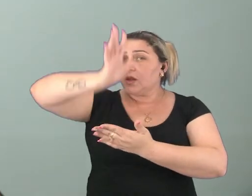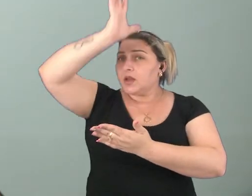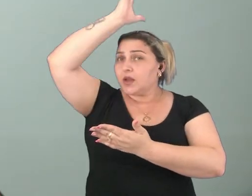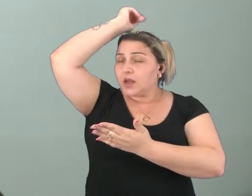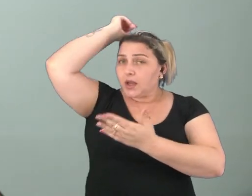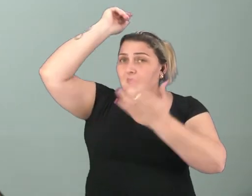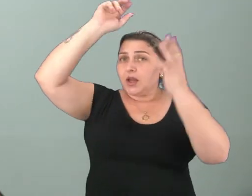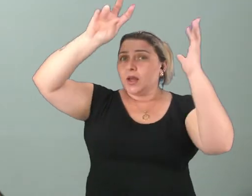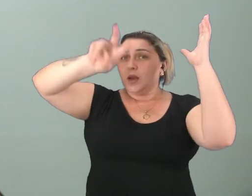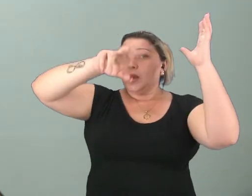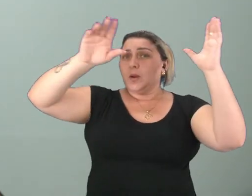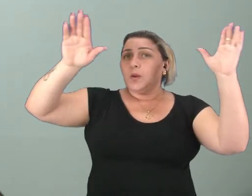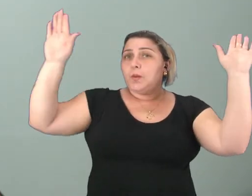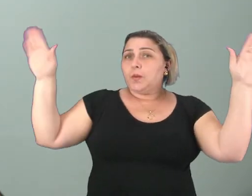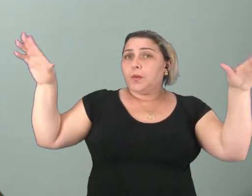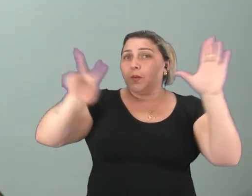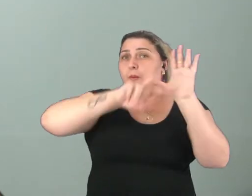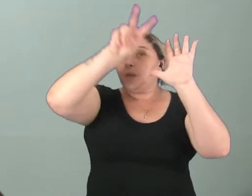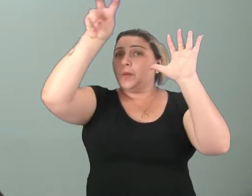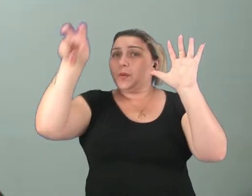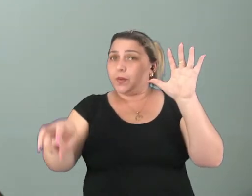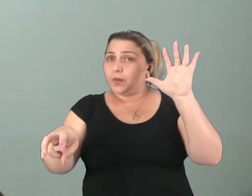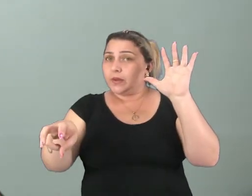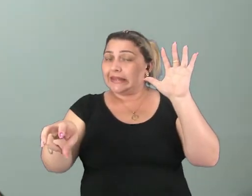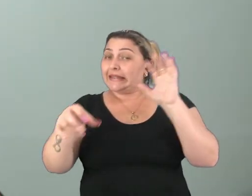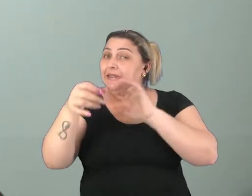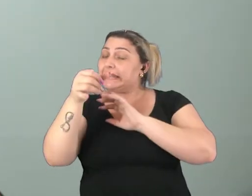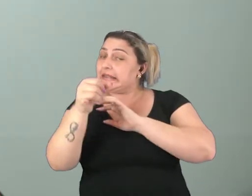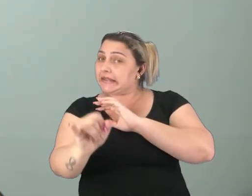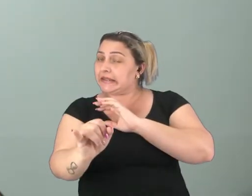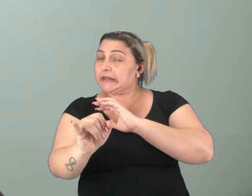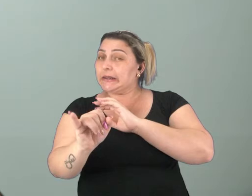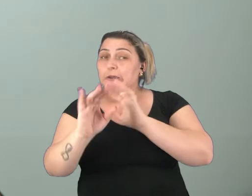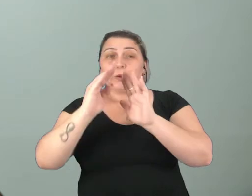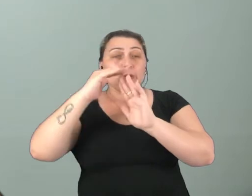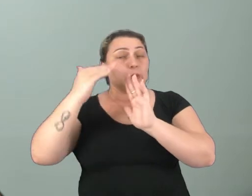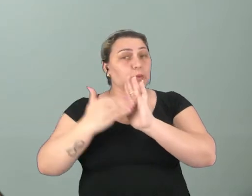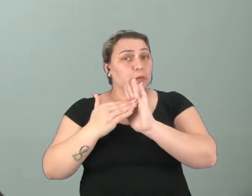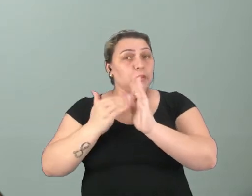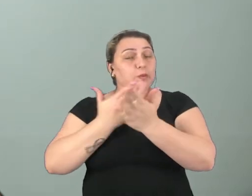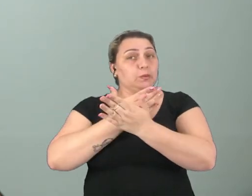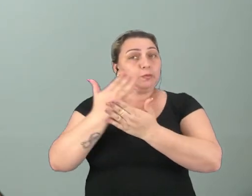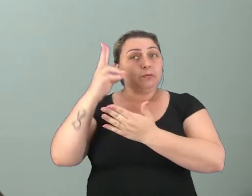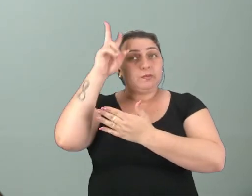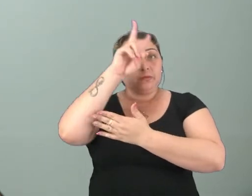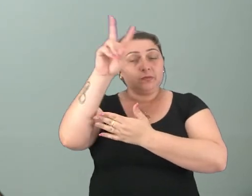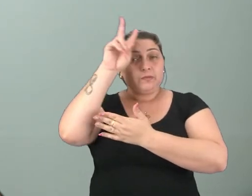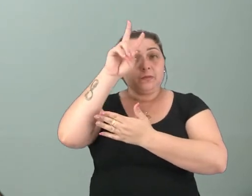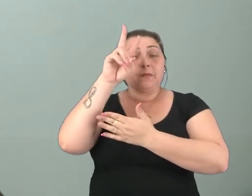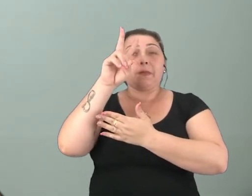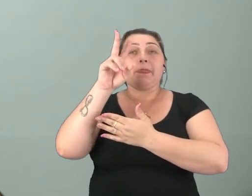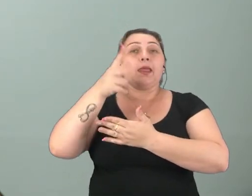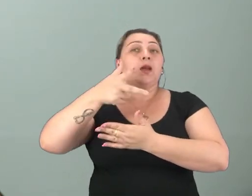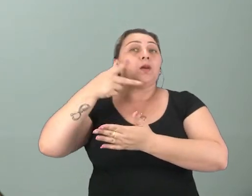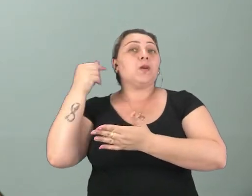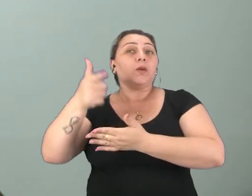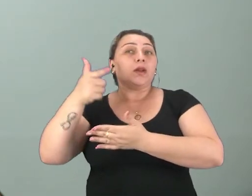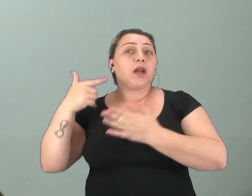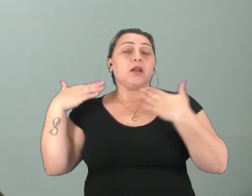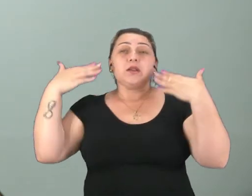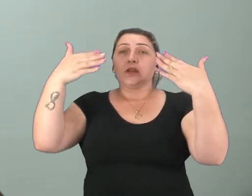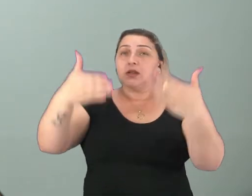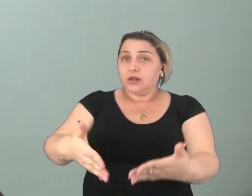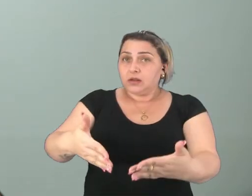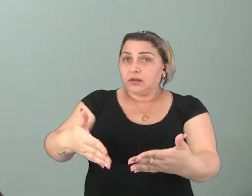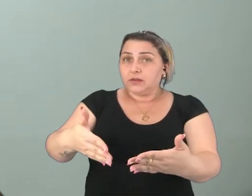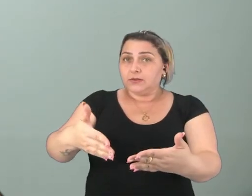galo salta do poleiro? Será que tudo começou na história quando um gato vem se